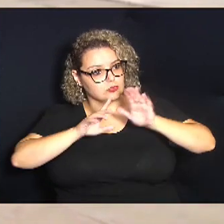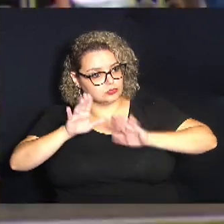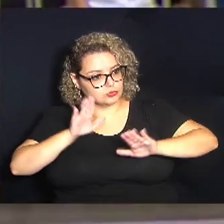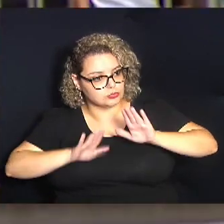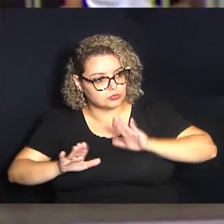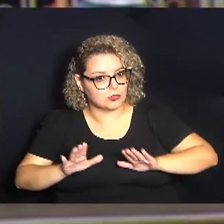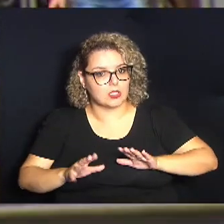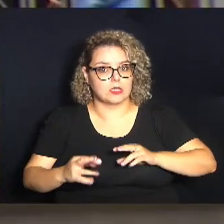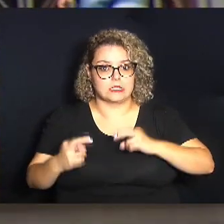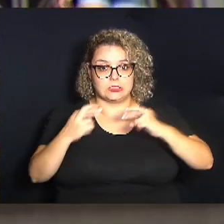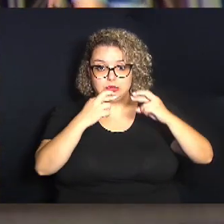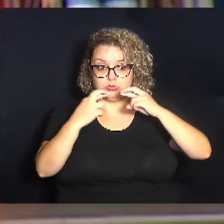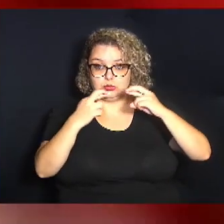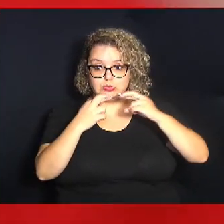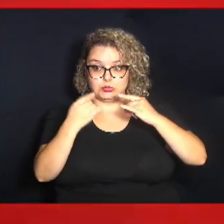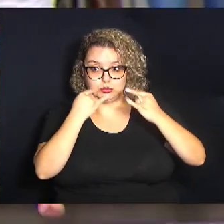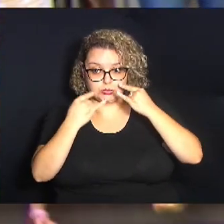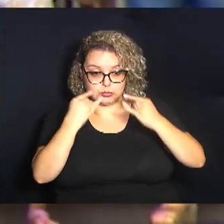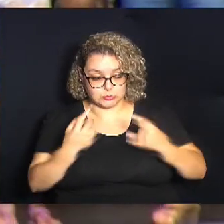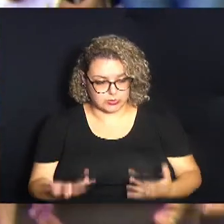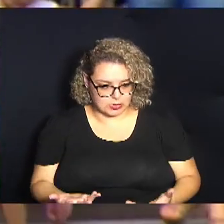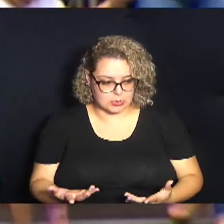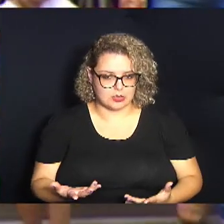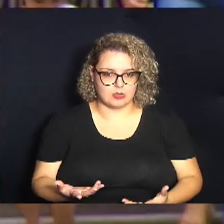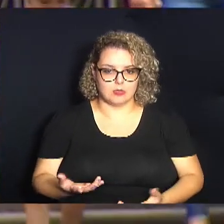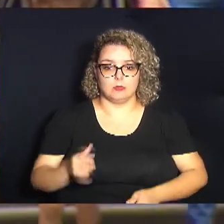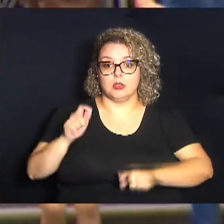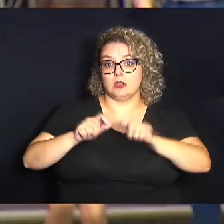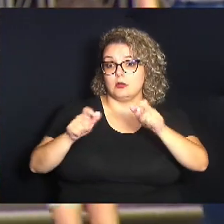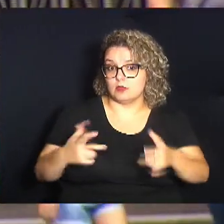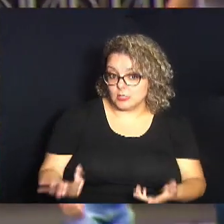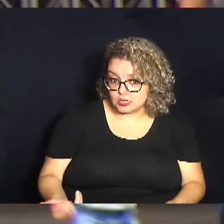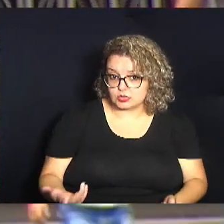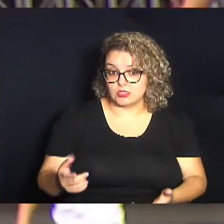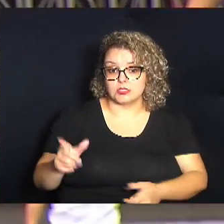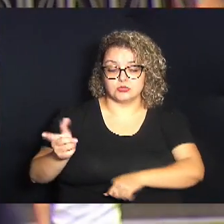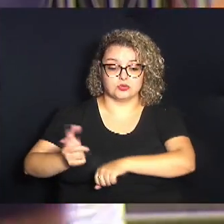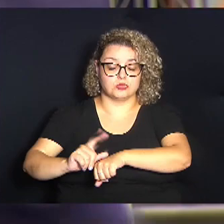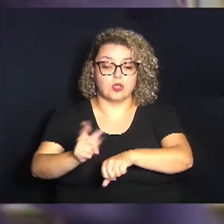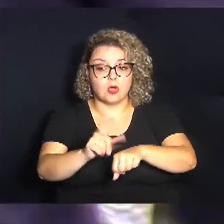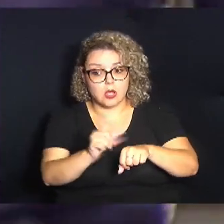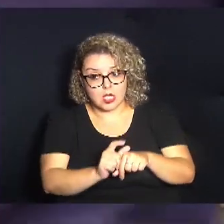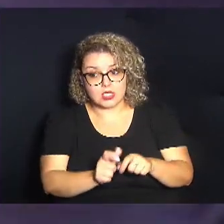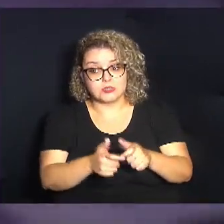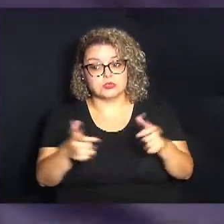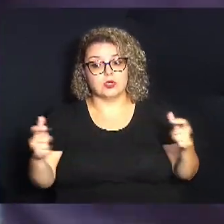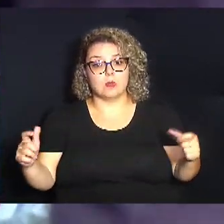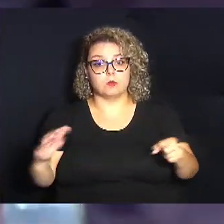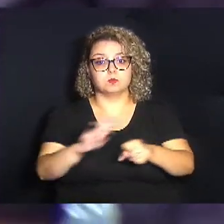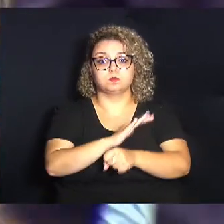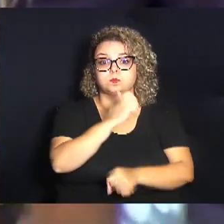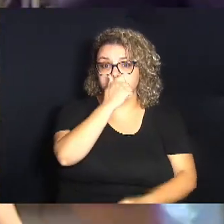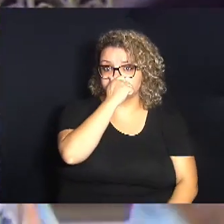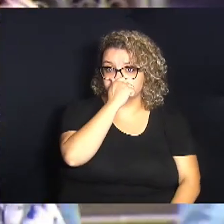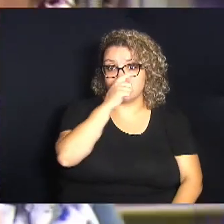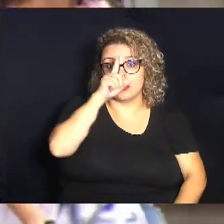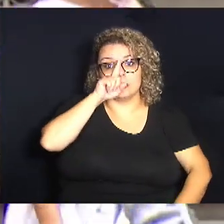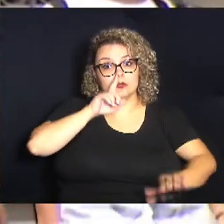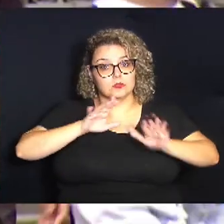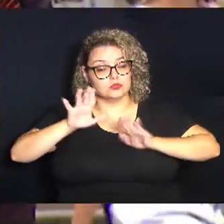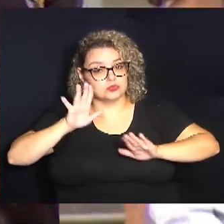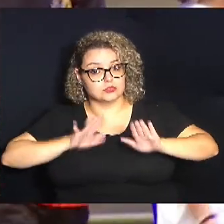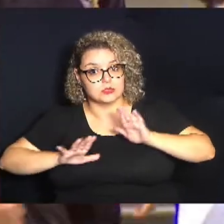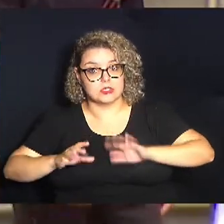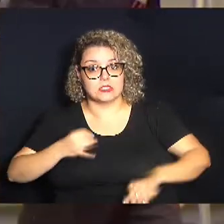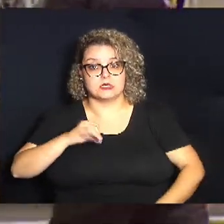muito cobiçado ainda por aqueles que vêm para esses locais de maior aglomeração. Então, tomar bastante cuidado, se